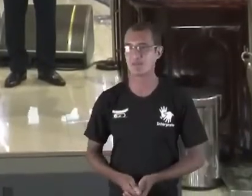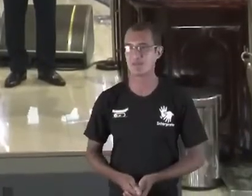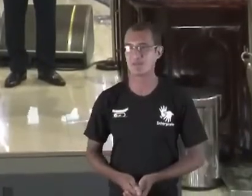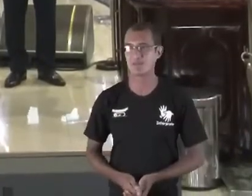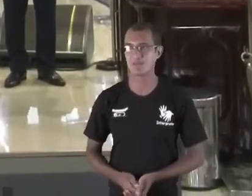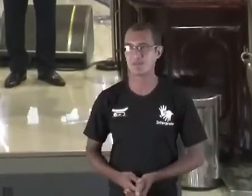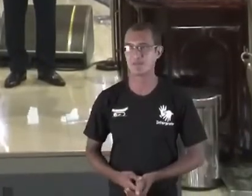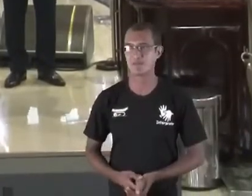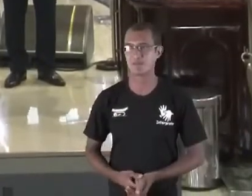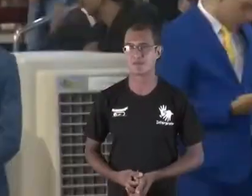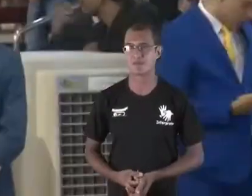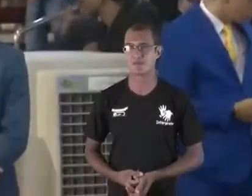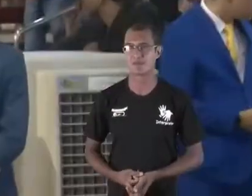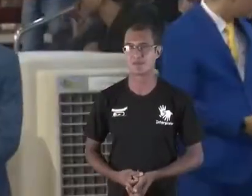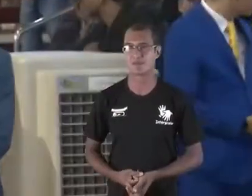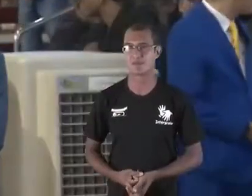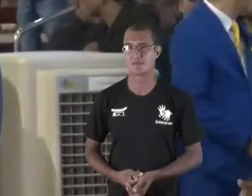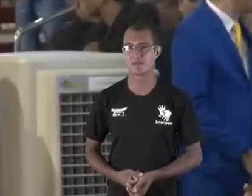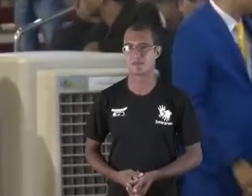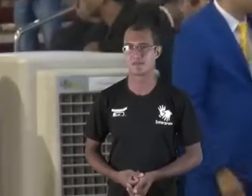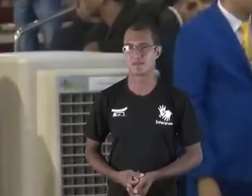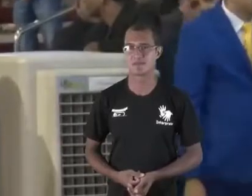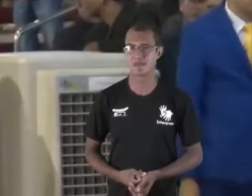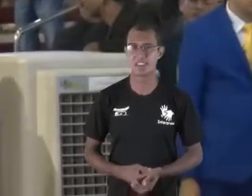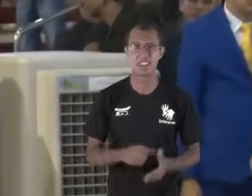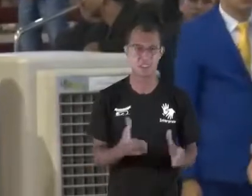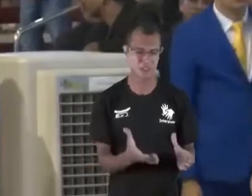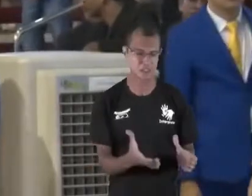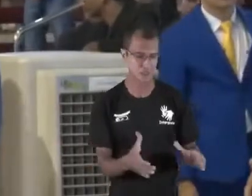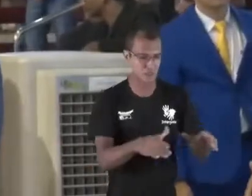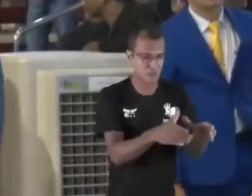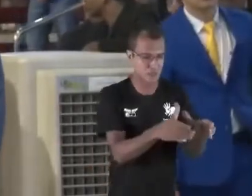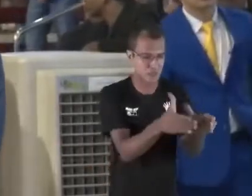faz. O vaso quebrado Ele faz de